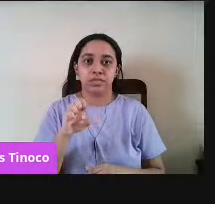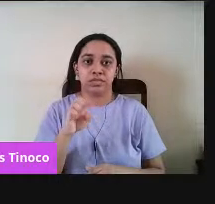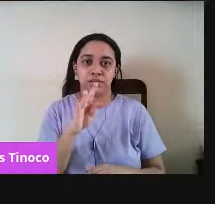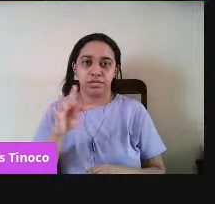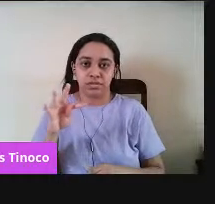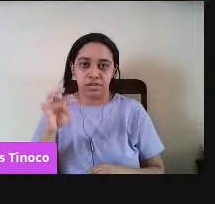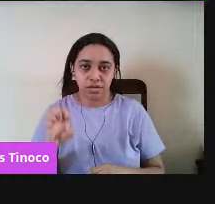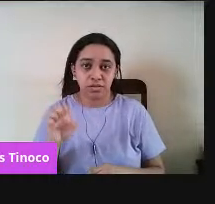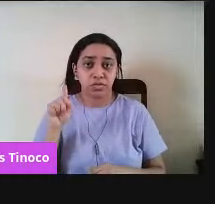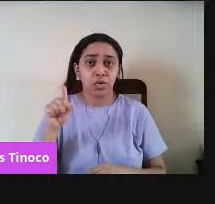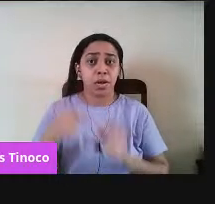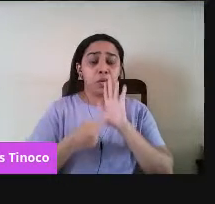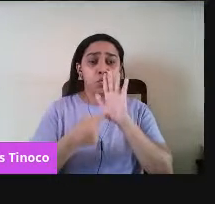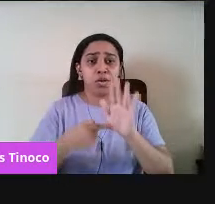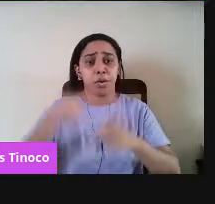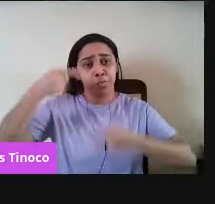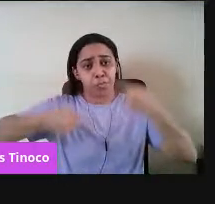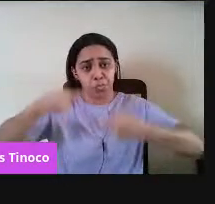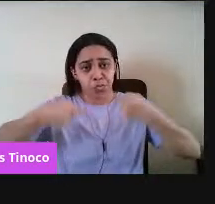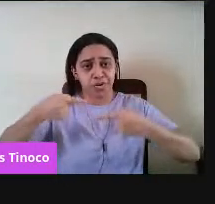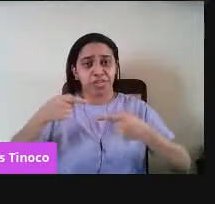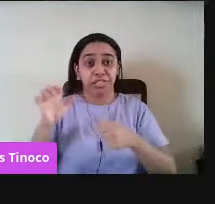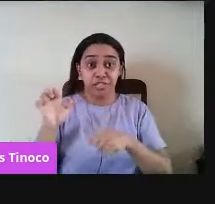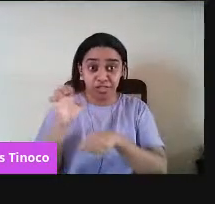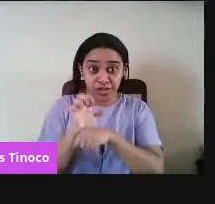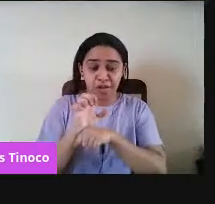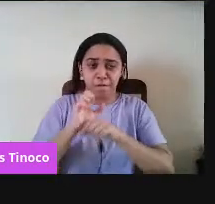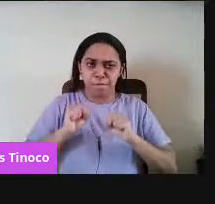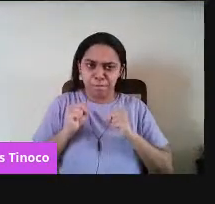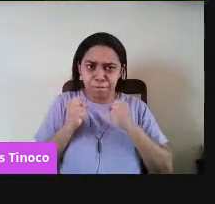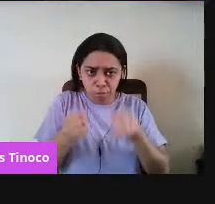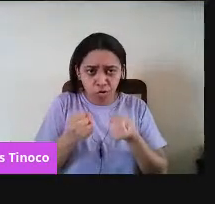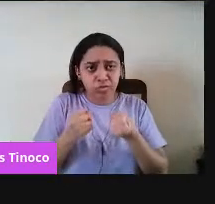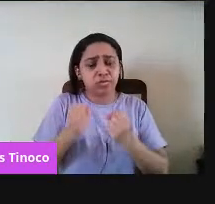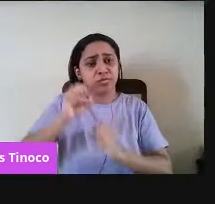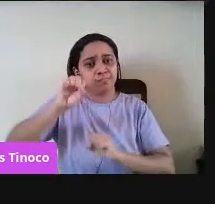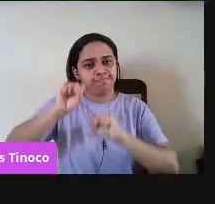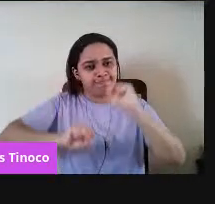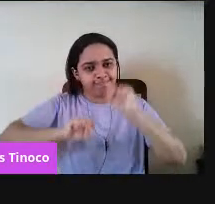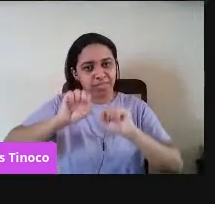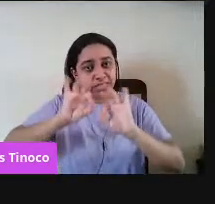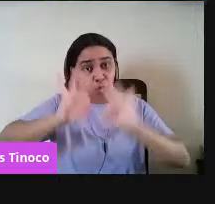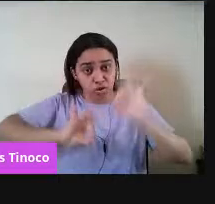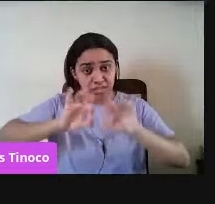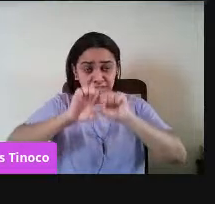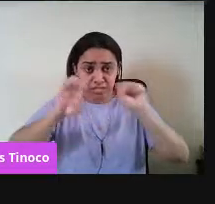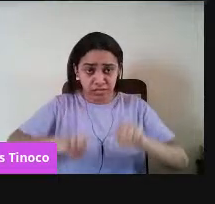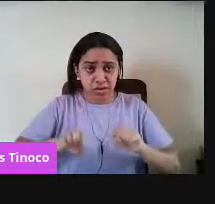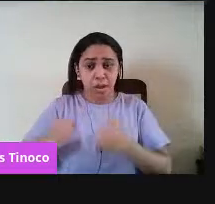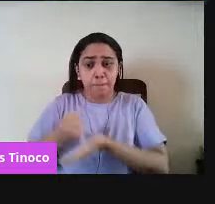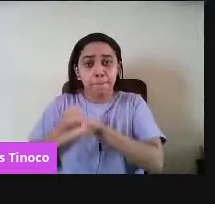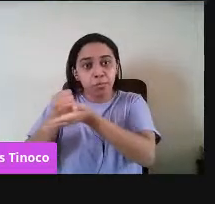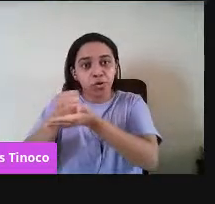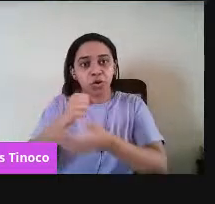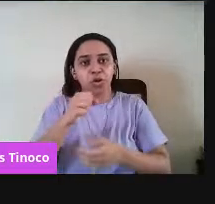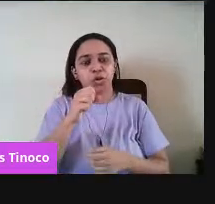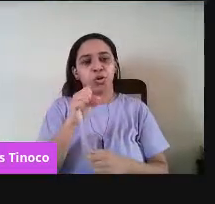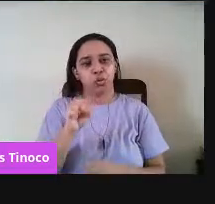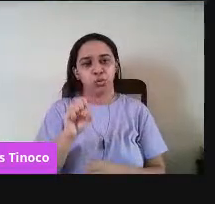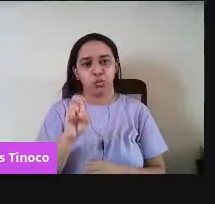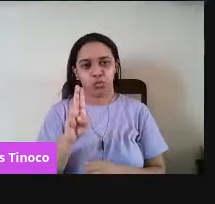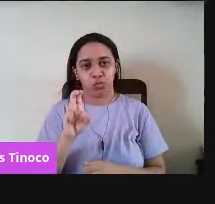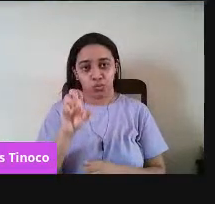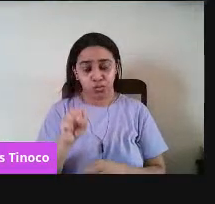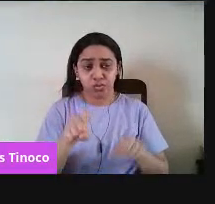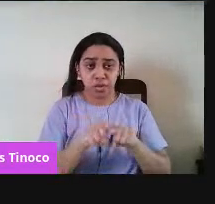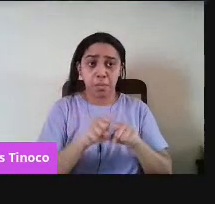destaca que uma política de Estado forte e organizada, apoiada no SUS e na boa informação, no amparo